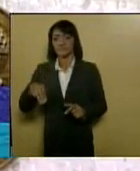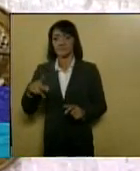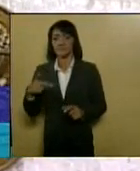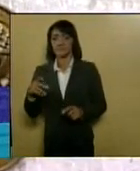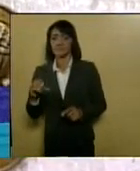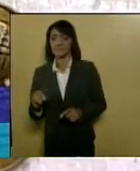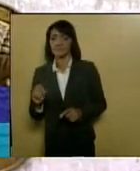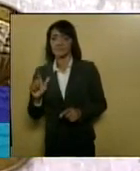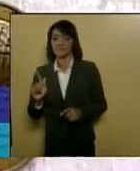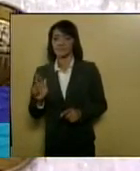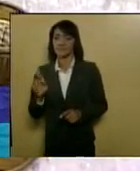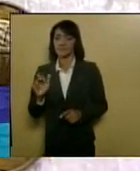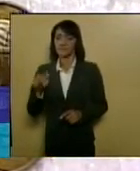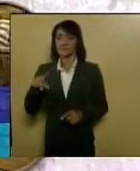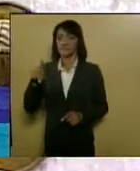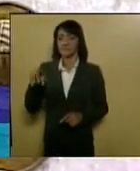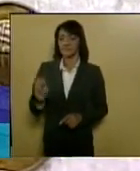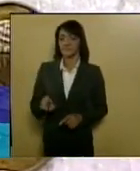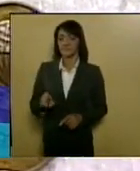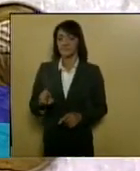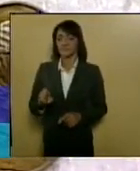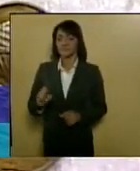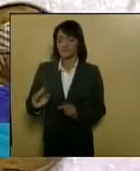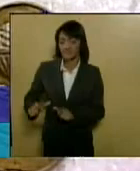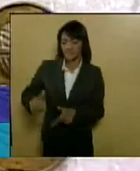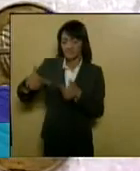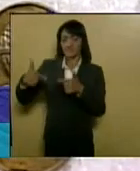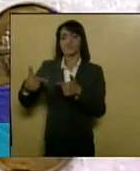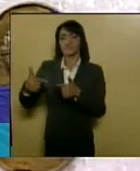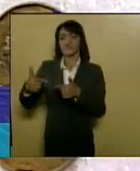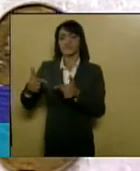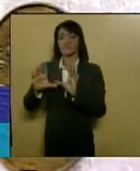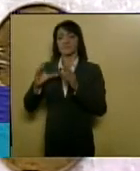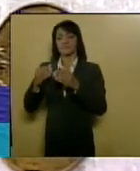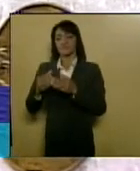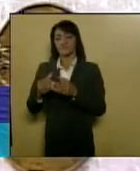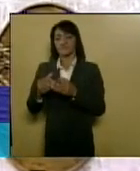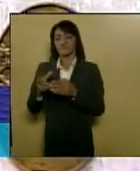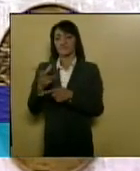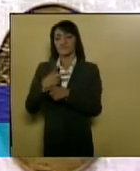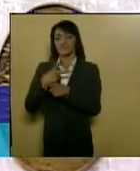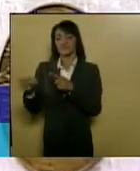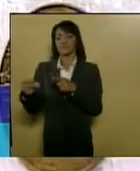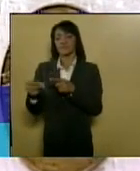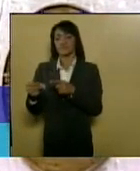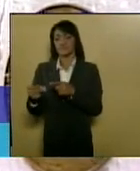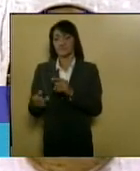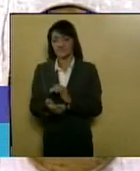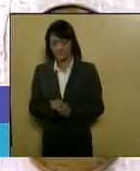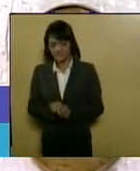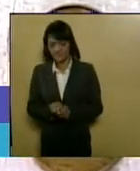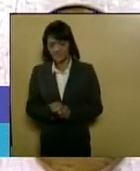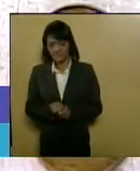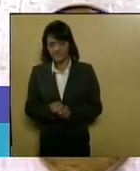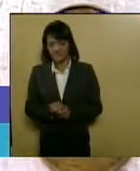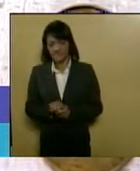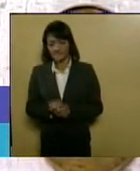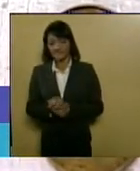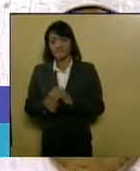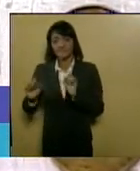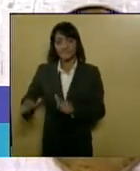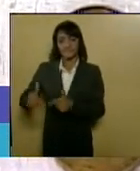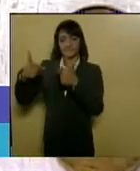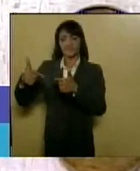quando travou renhida peleja contra o seu oponente, que o batalhão herdou a sua denominação. Naquele